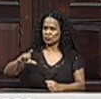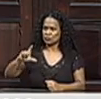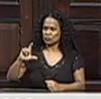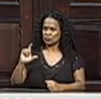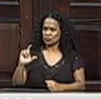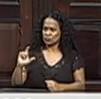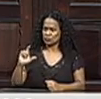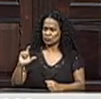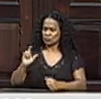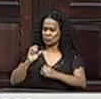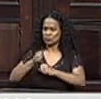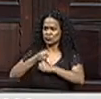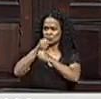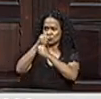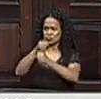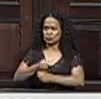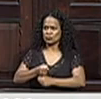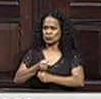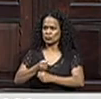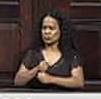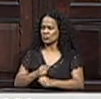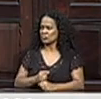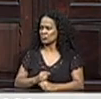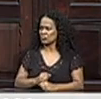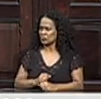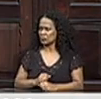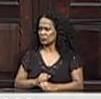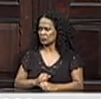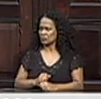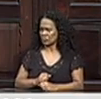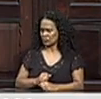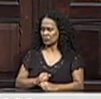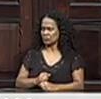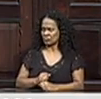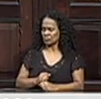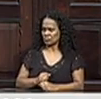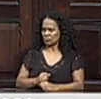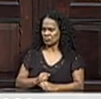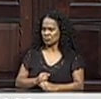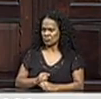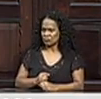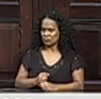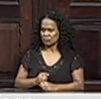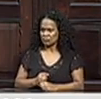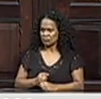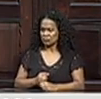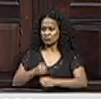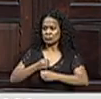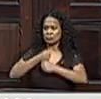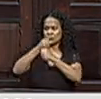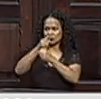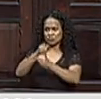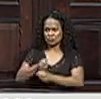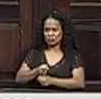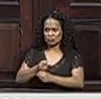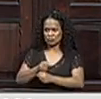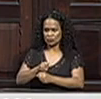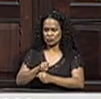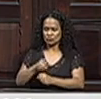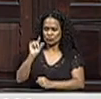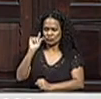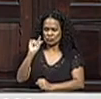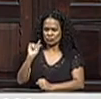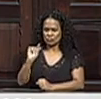aumentar o poder de compra. Quando a massa salarial diminui, o poder de compra